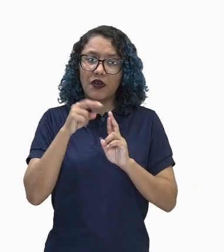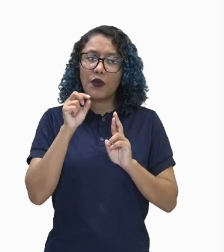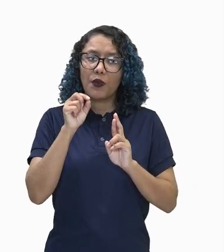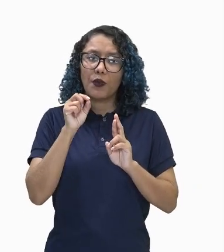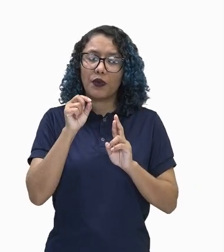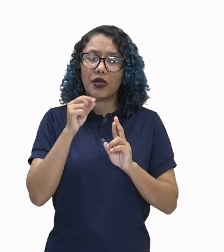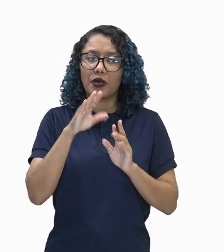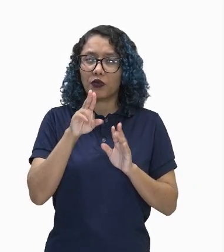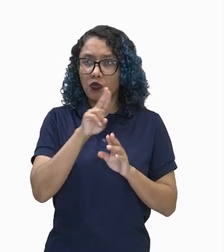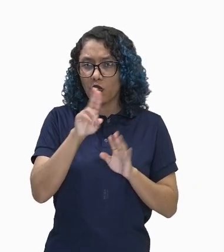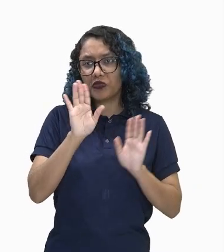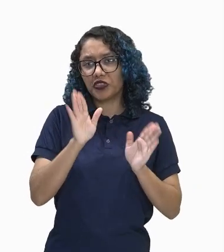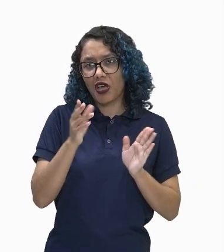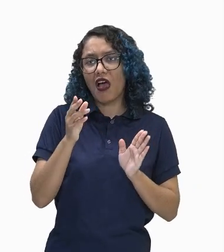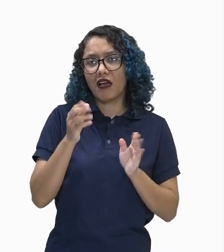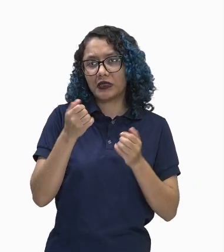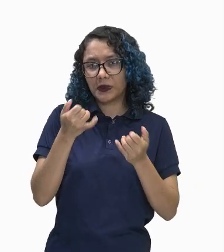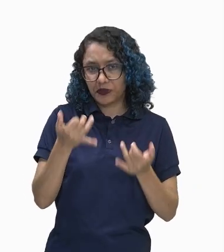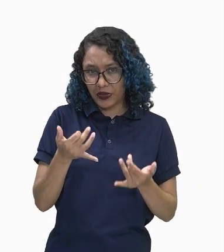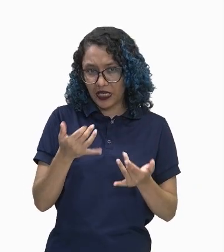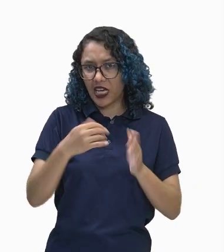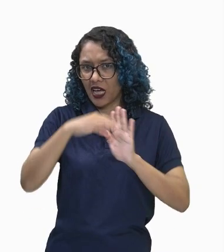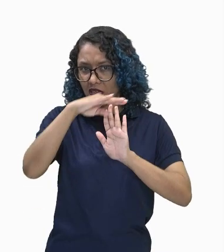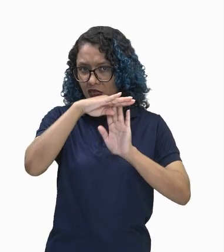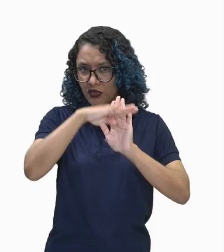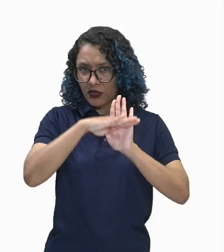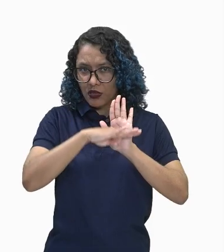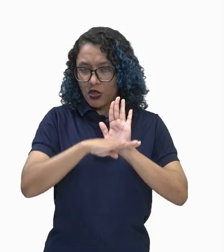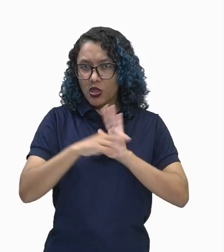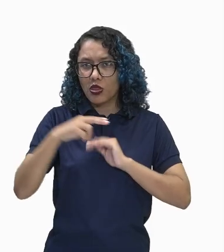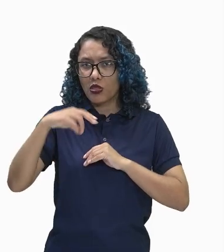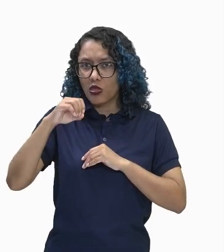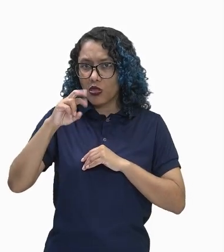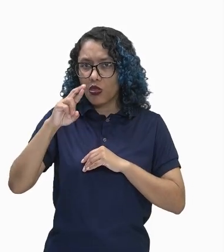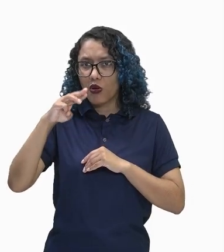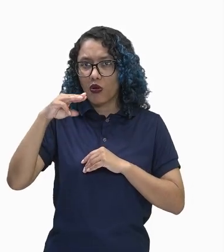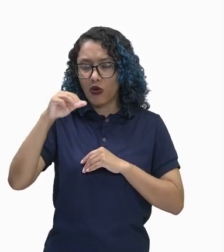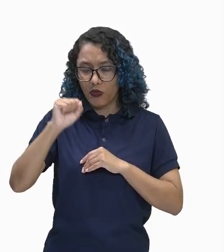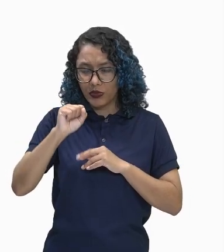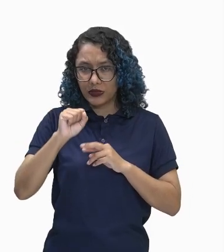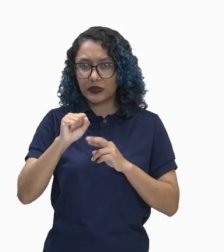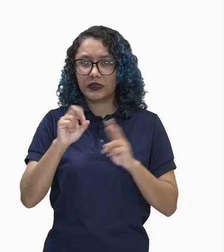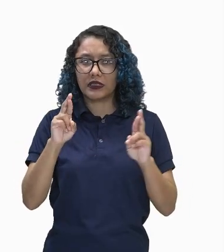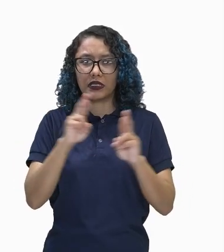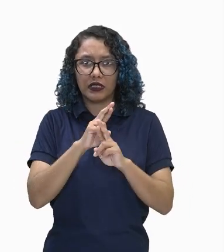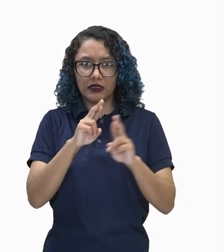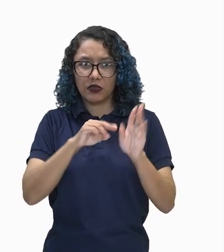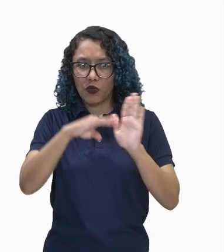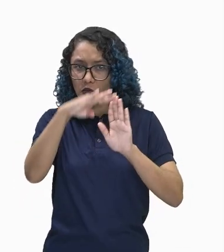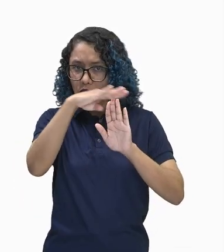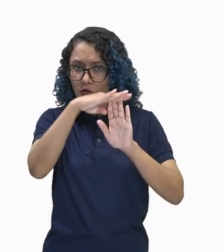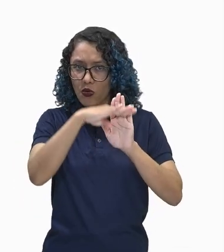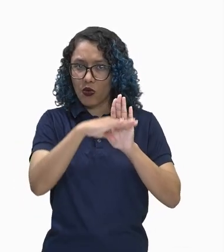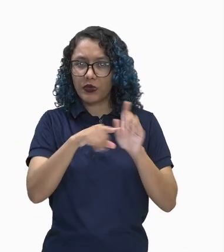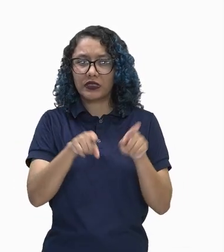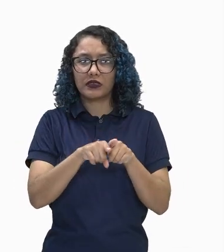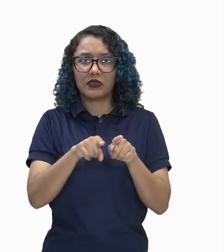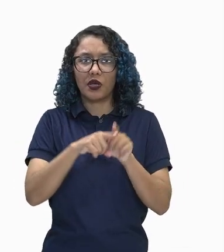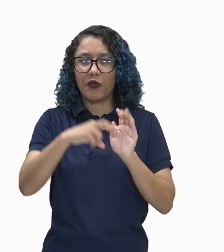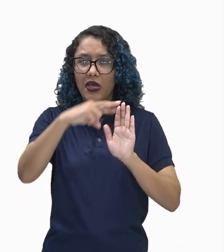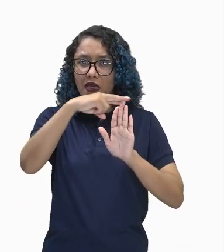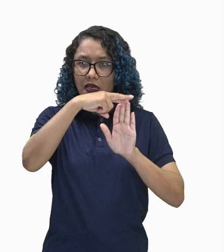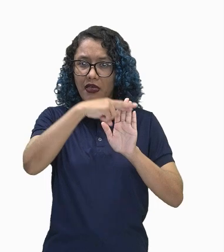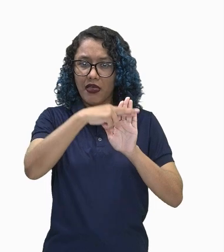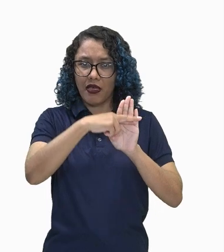nome normas. Eles estão relacionados a essas normas e regras. São exemplos